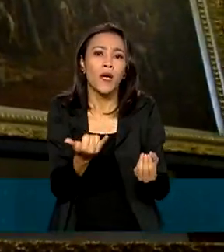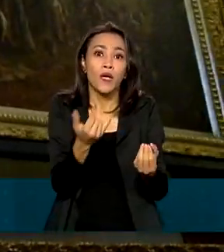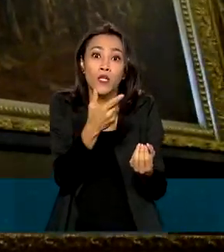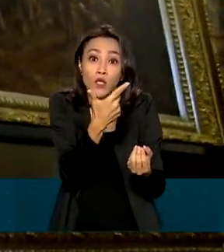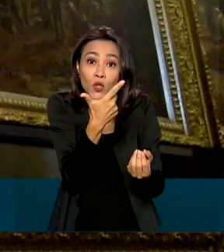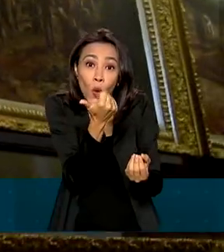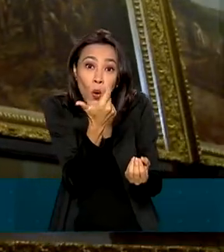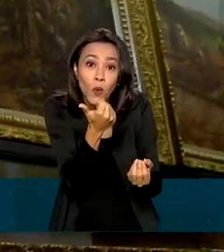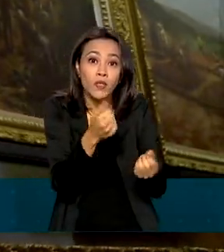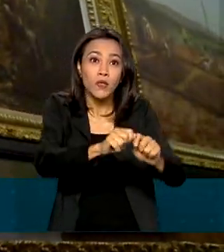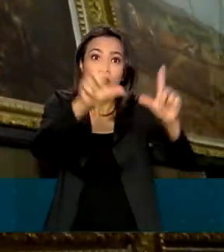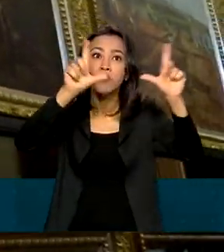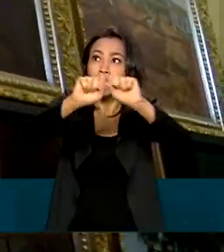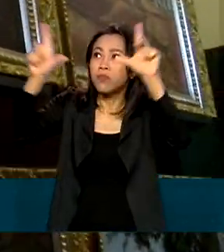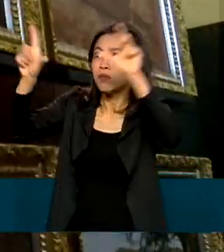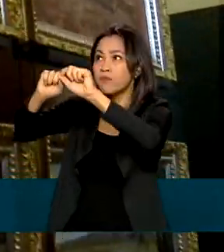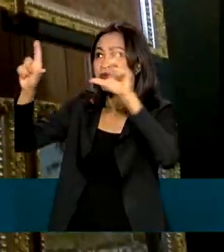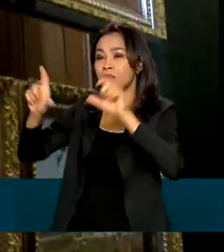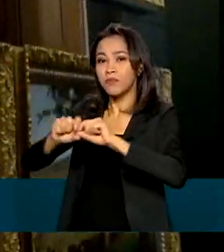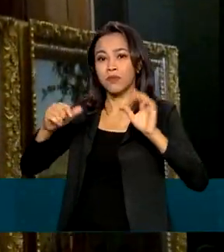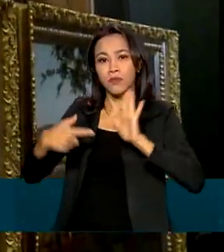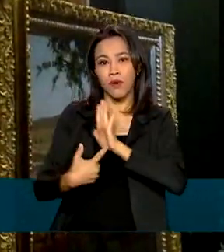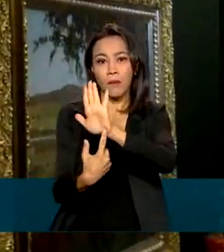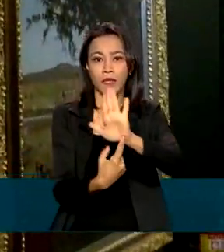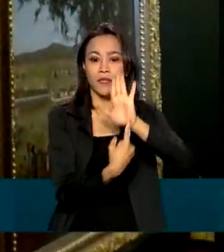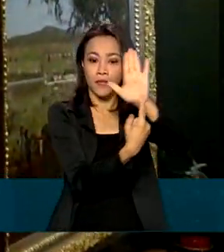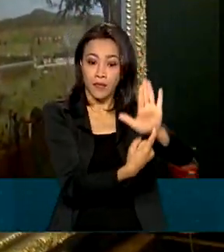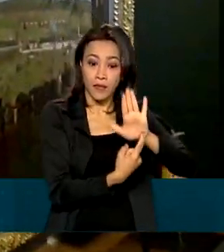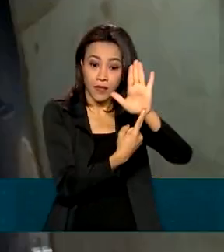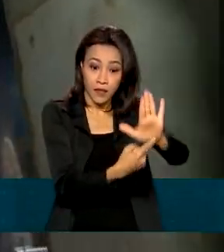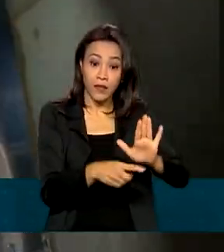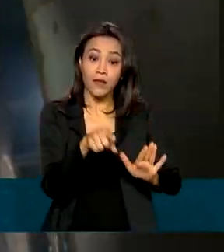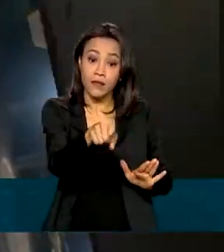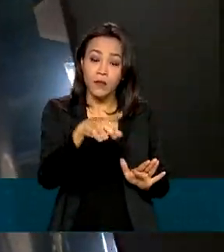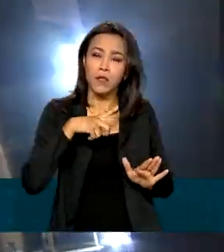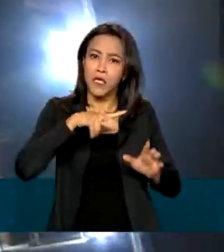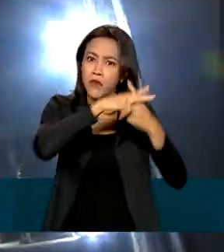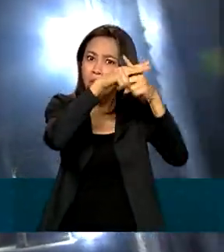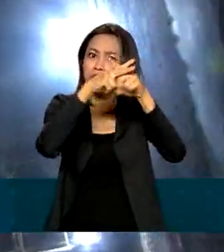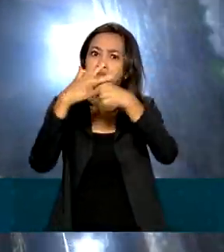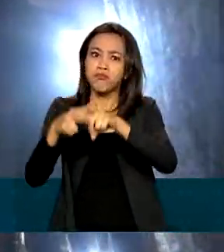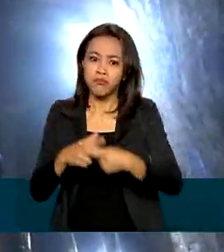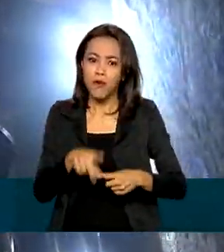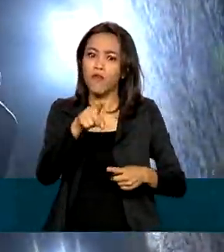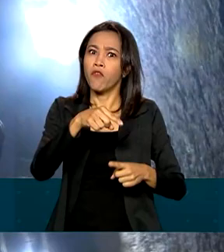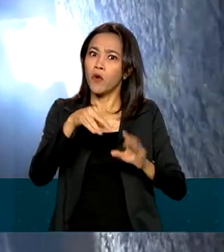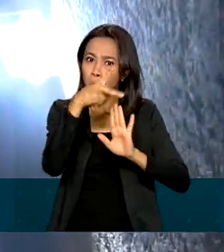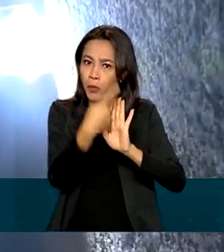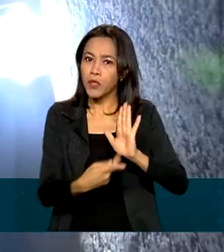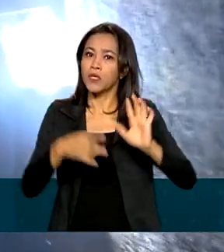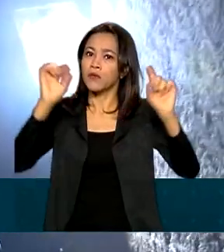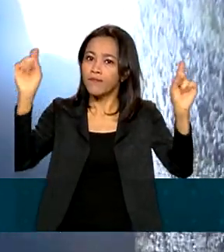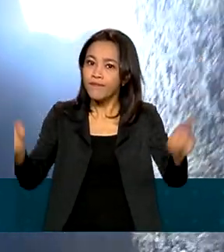de 3.500 peças do acervo passaram por restauração. Um projeto desafiador.